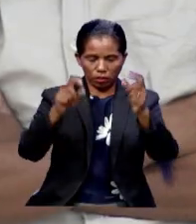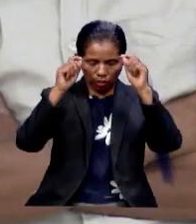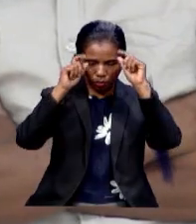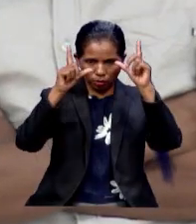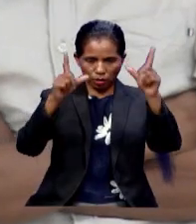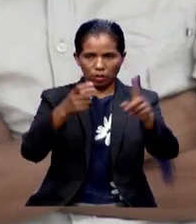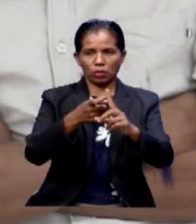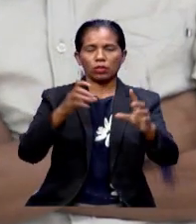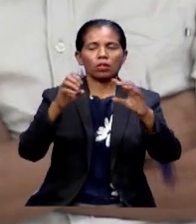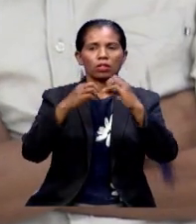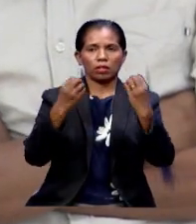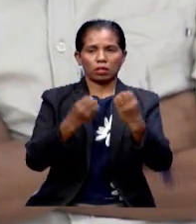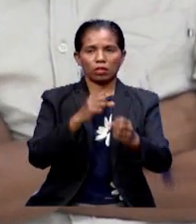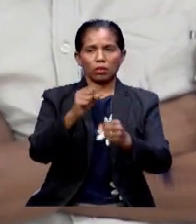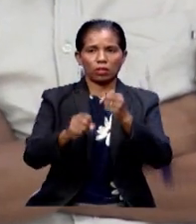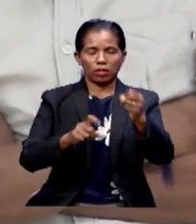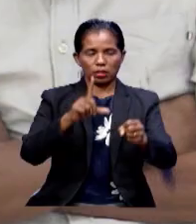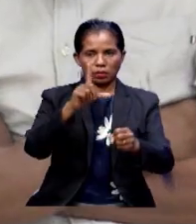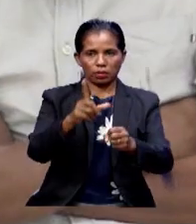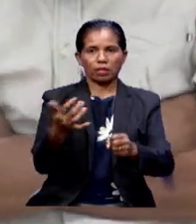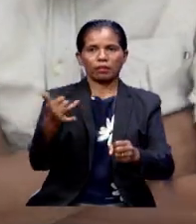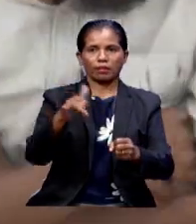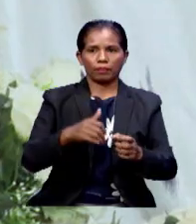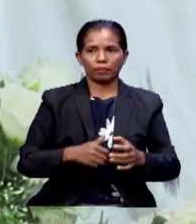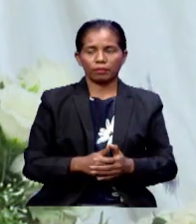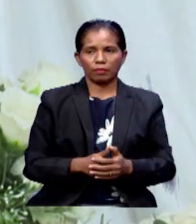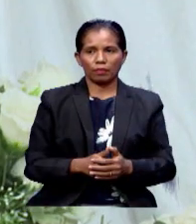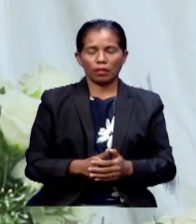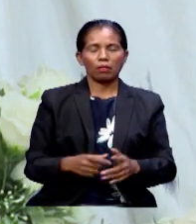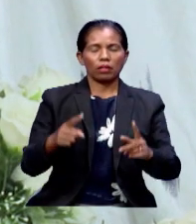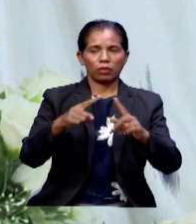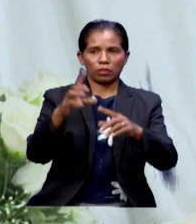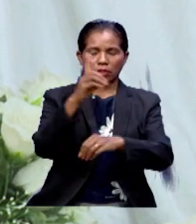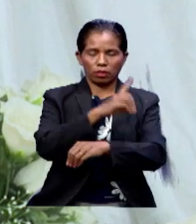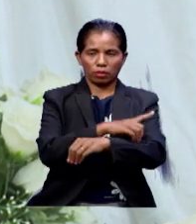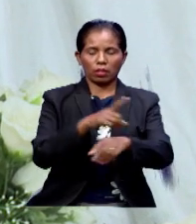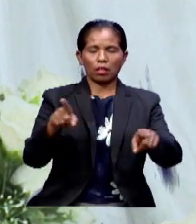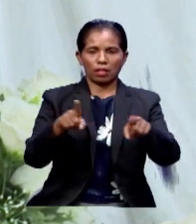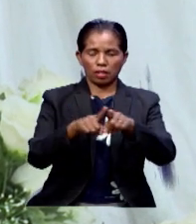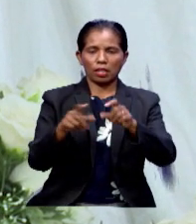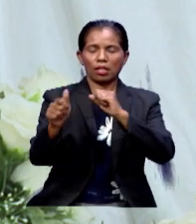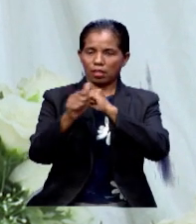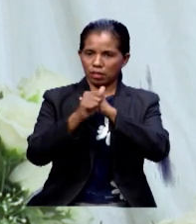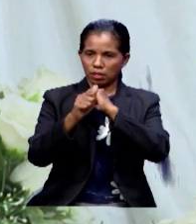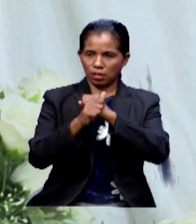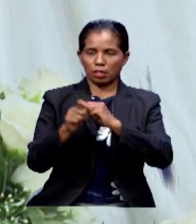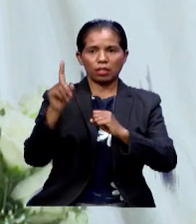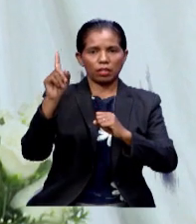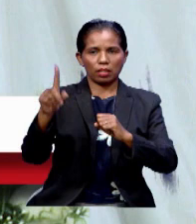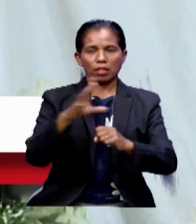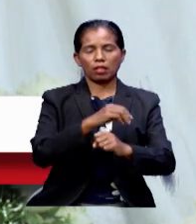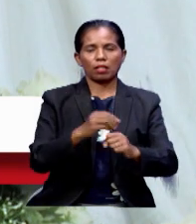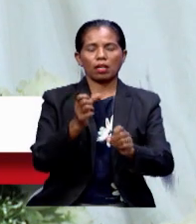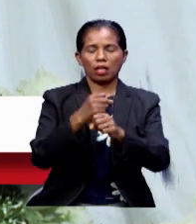husi organização sociedade civil sira. Ba intervenção lorong ohin hanesa ngasau ida nebe maka ha força